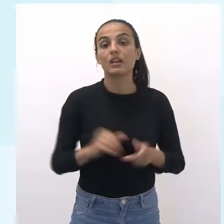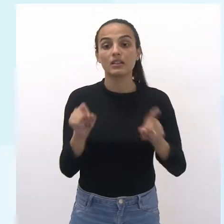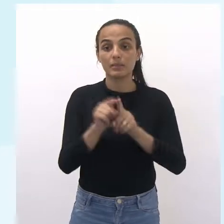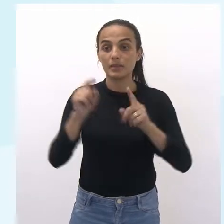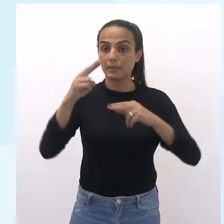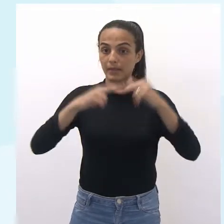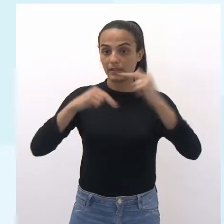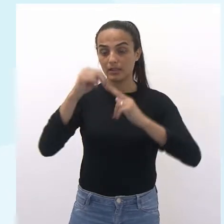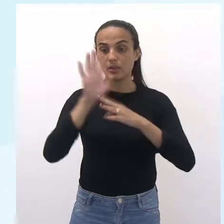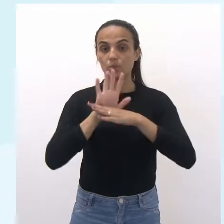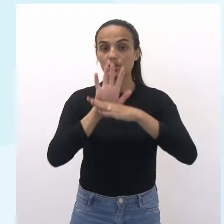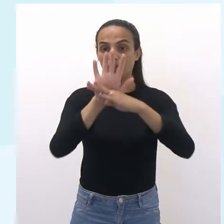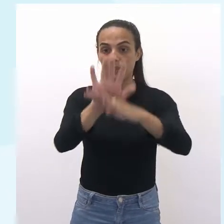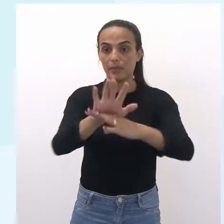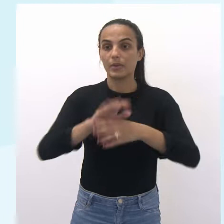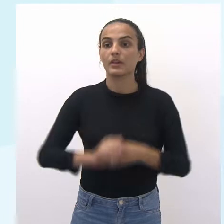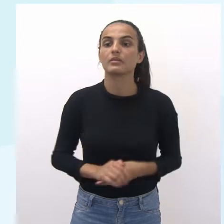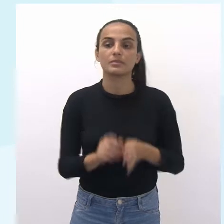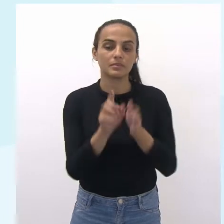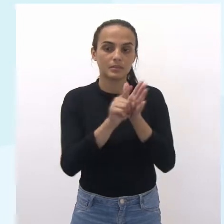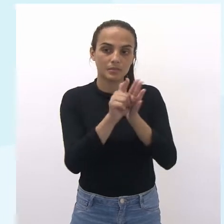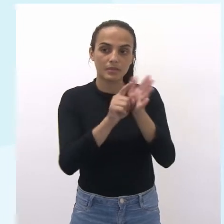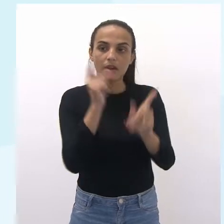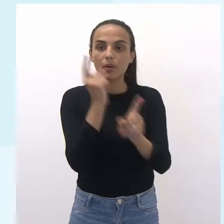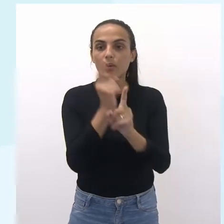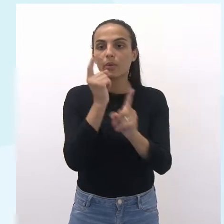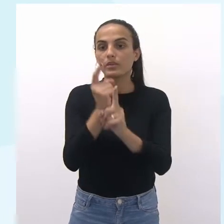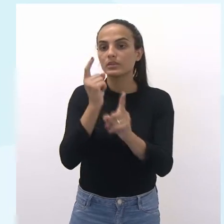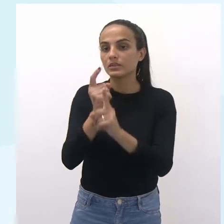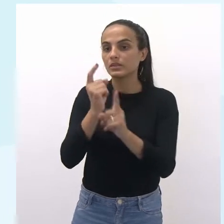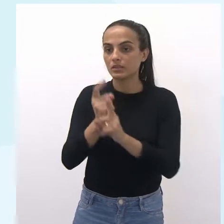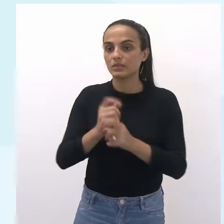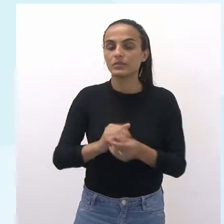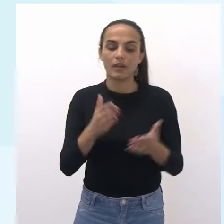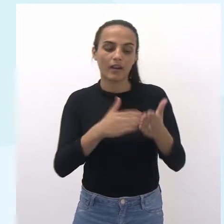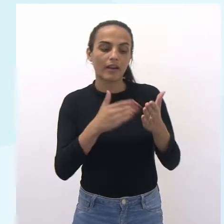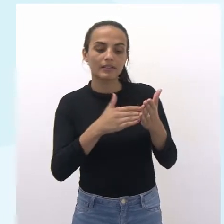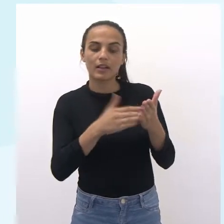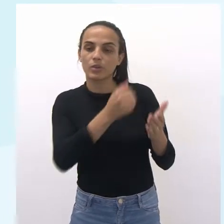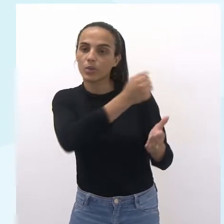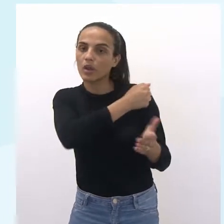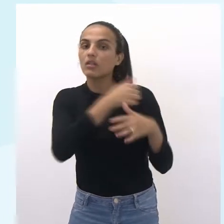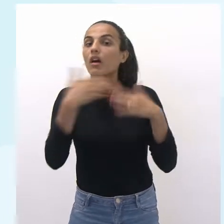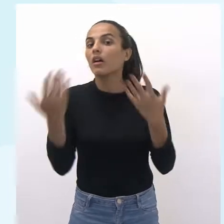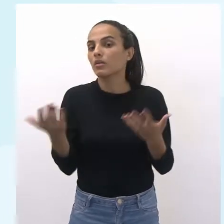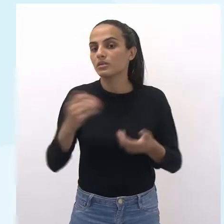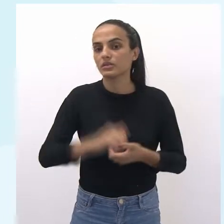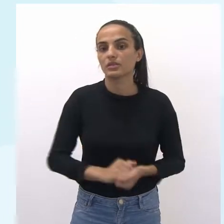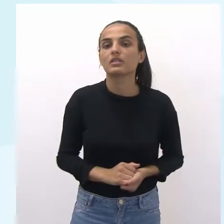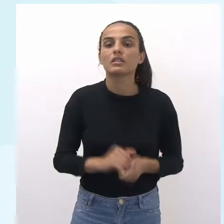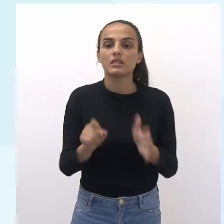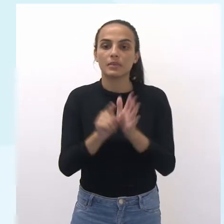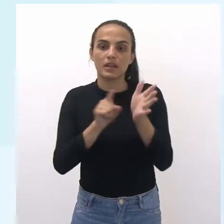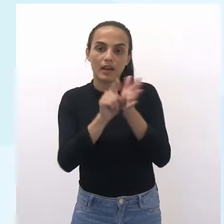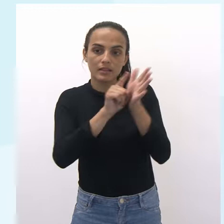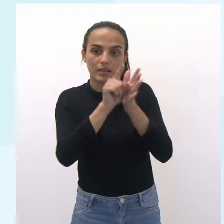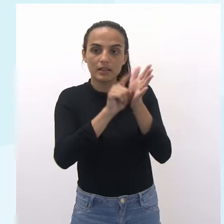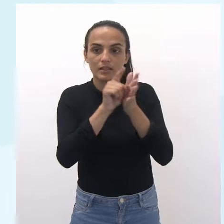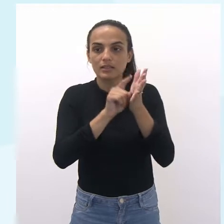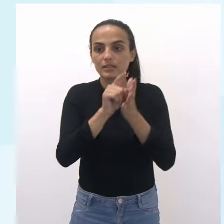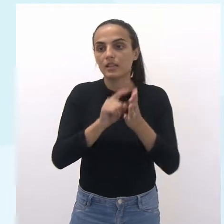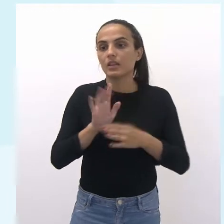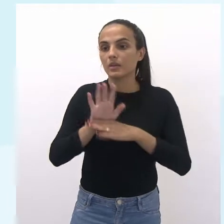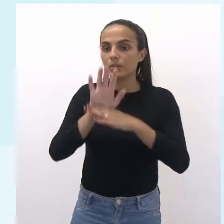de apoio, então, localizando as indicações, onde está no caderno, Análise crítica das indicações e